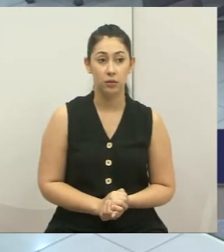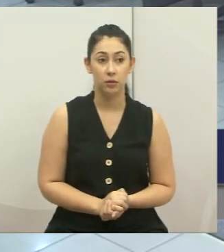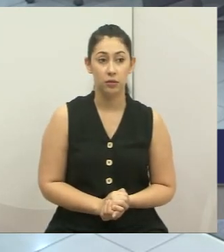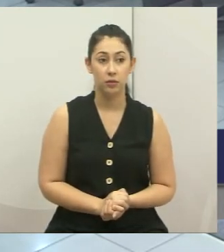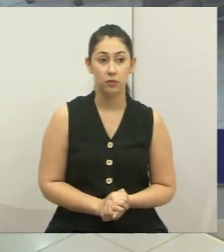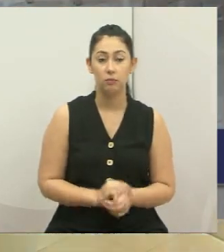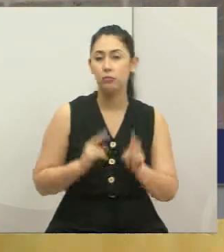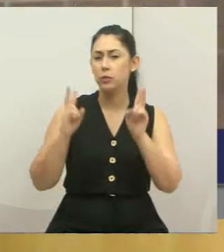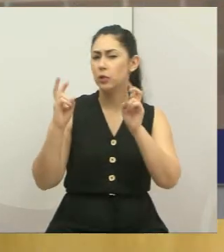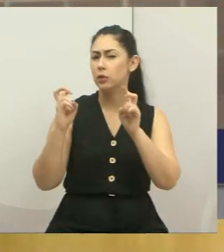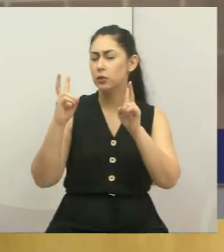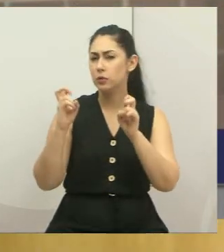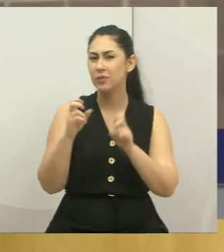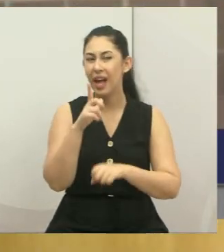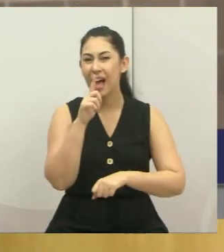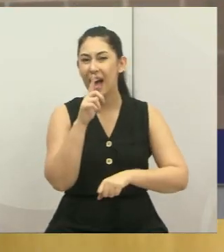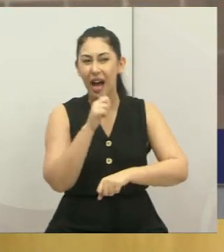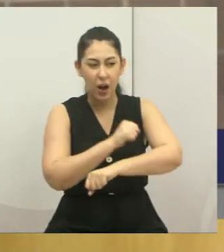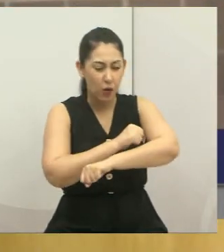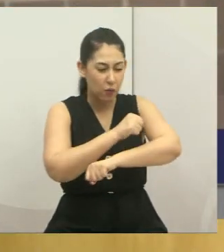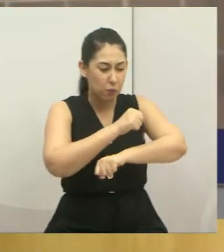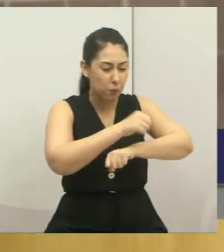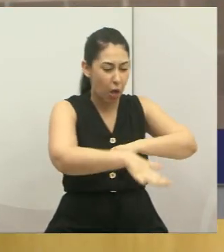Com relação aos vazamentos...